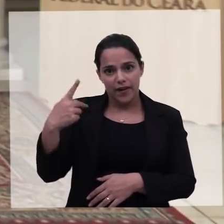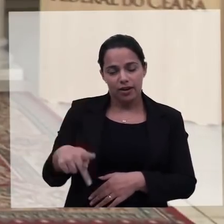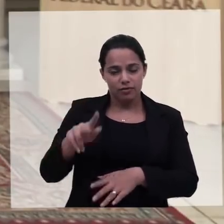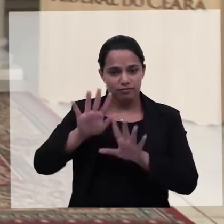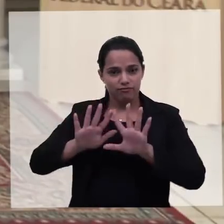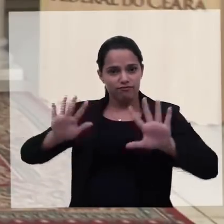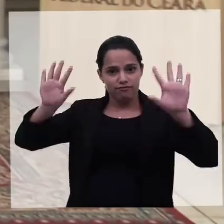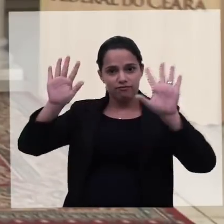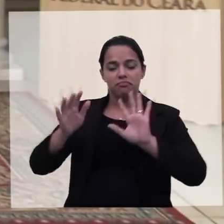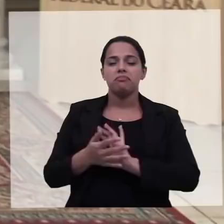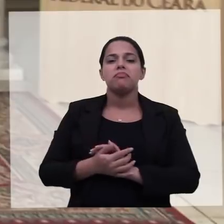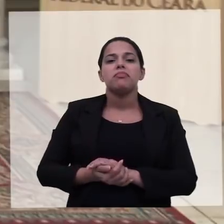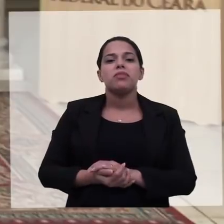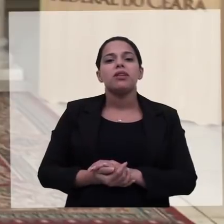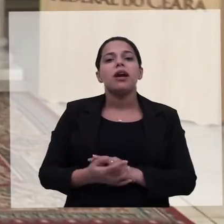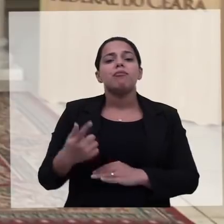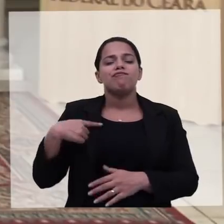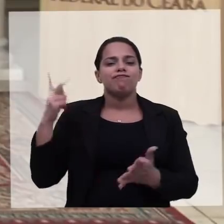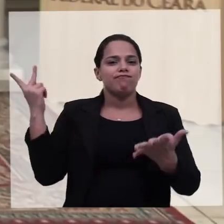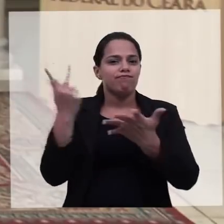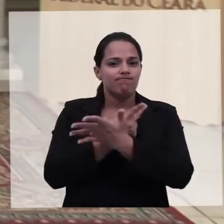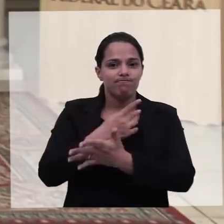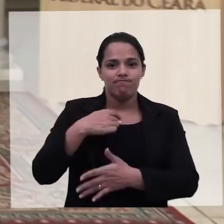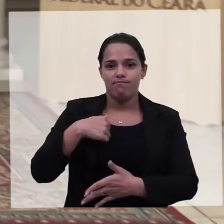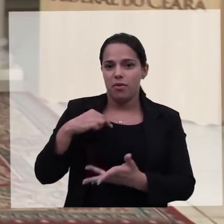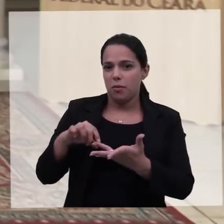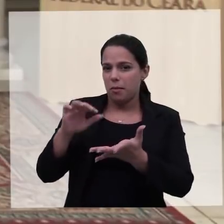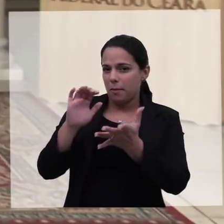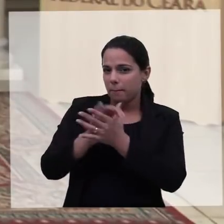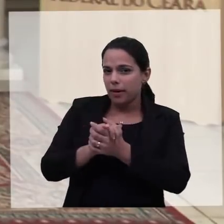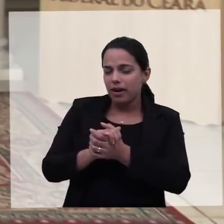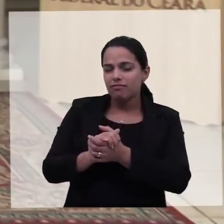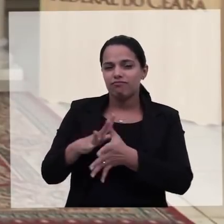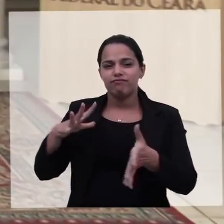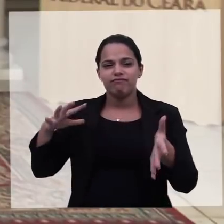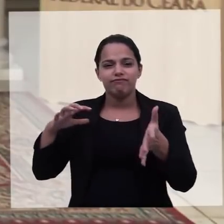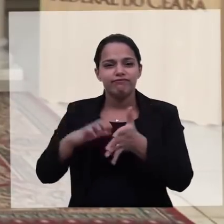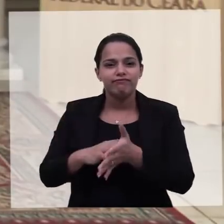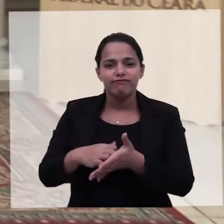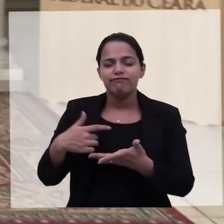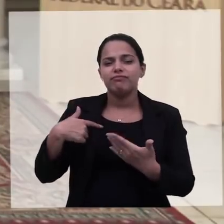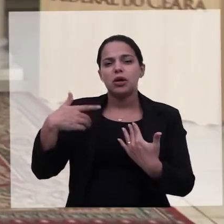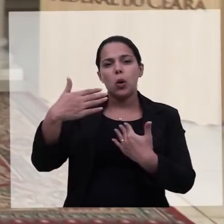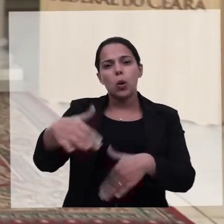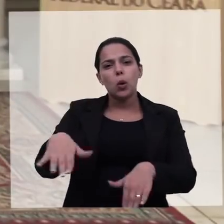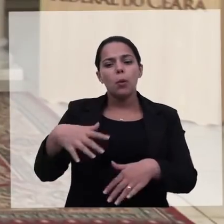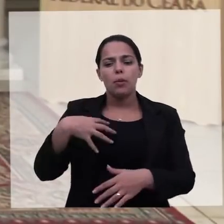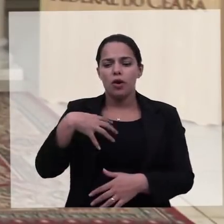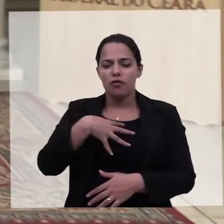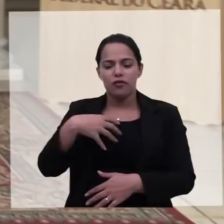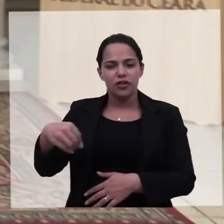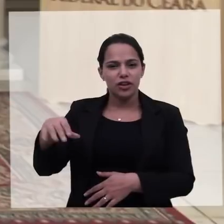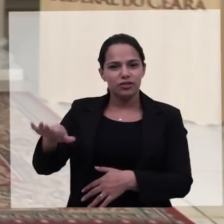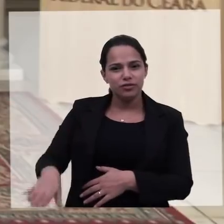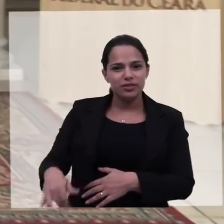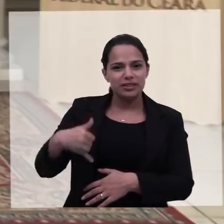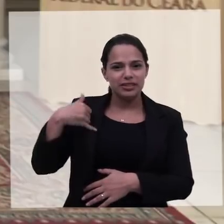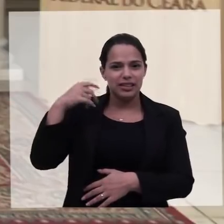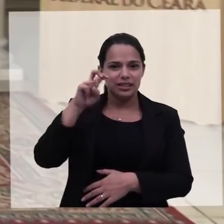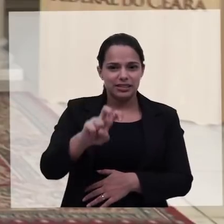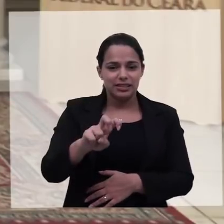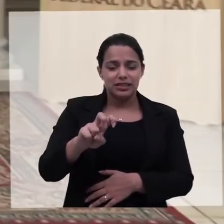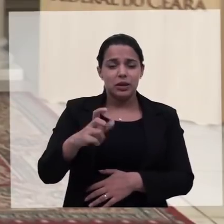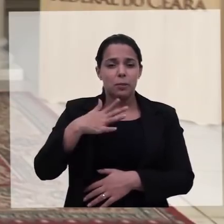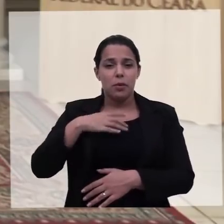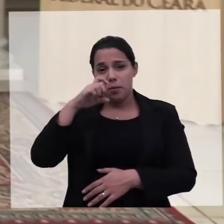a vaga e nessa época o mar sofre um acidente. Na época do concurso, um menino de